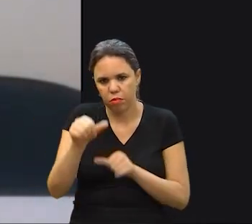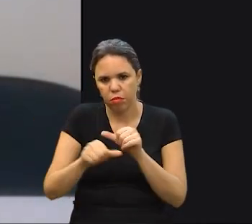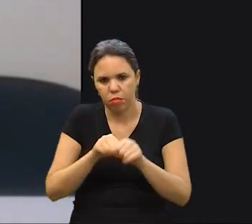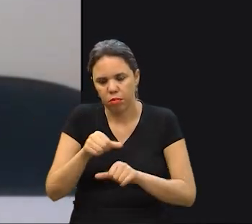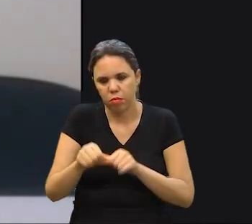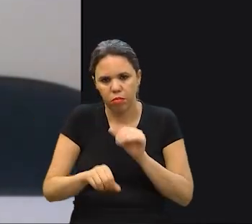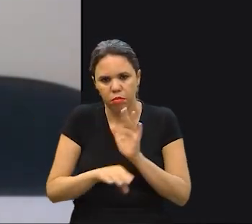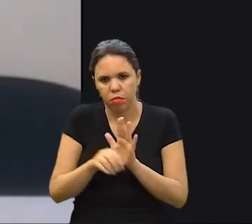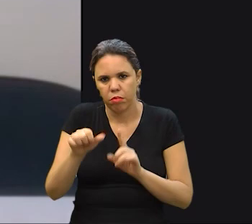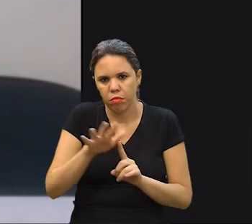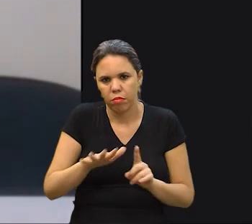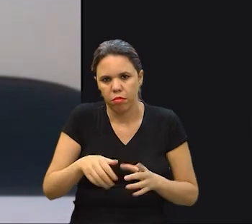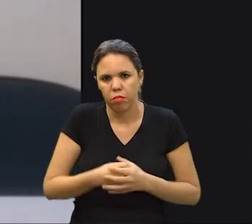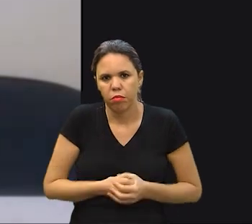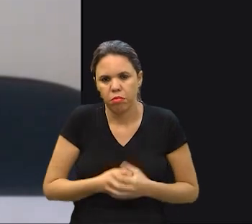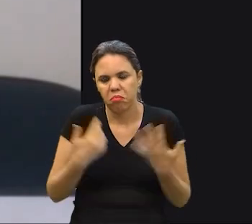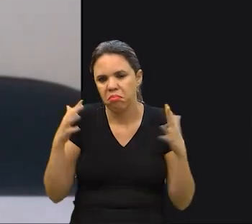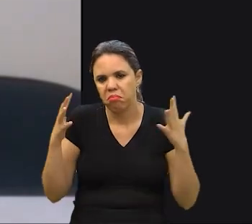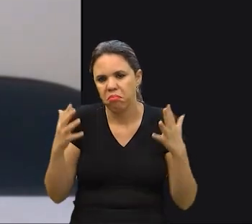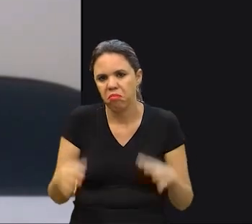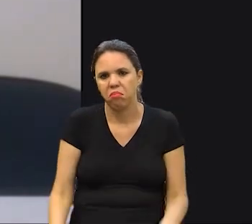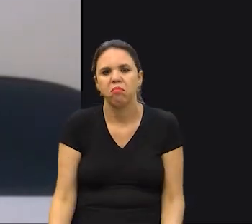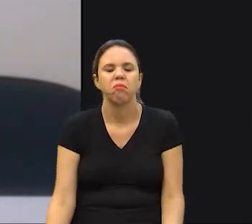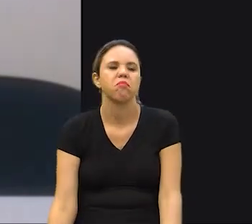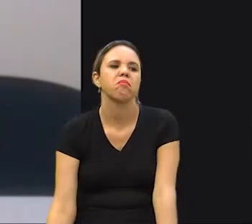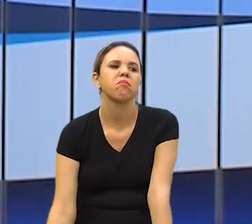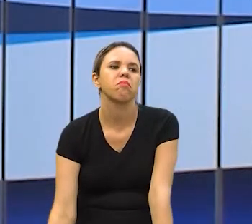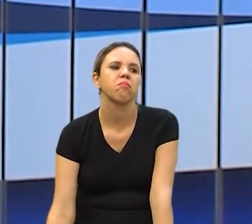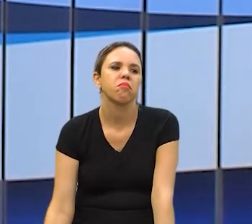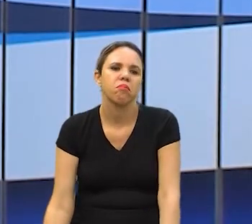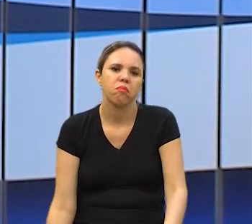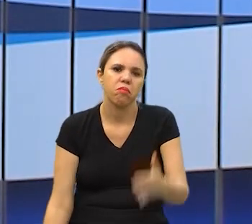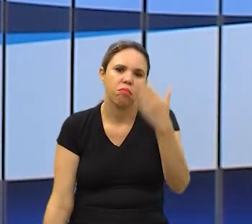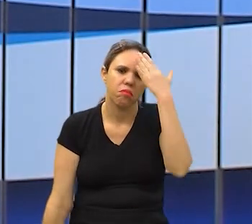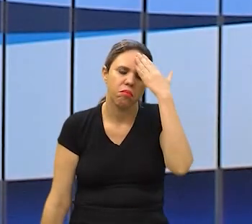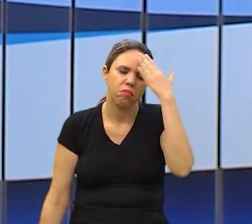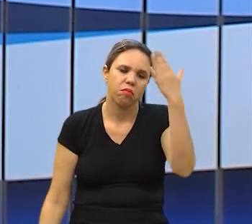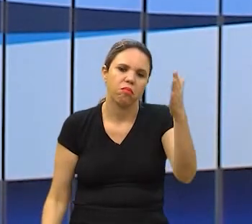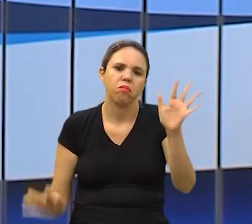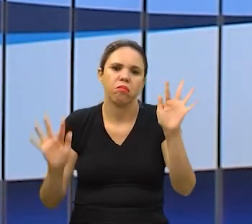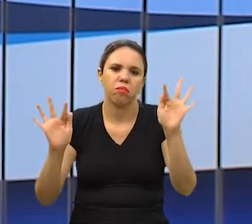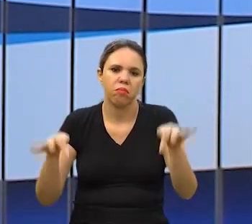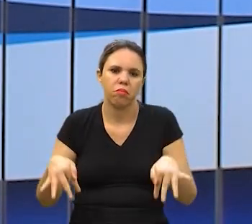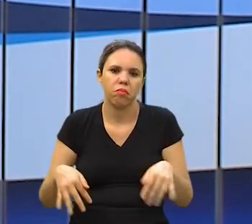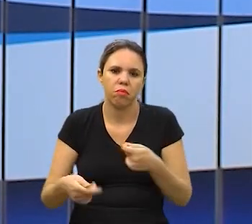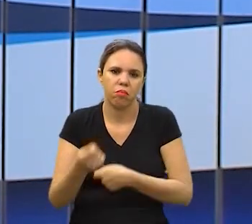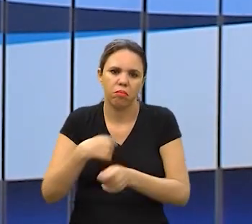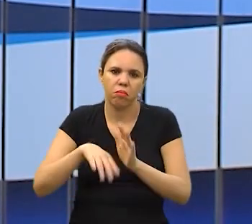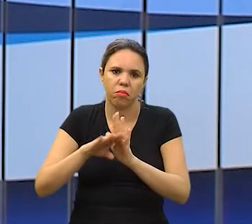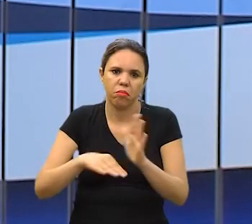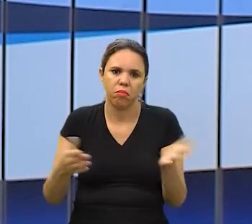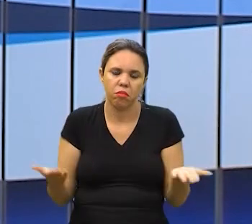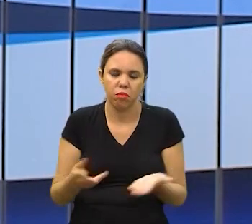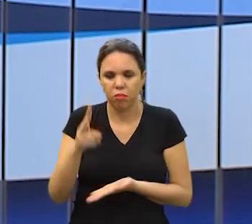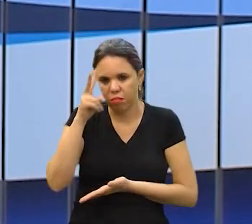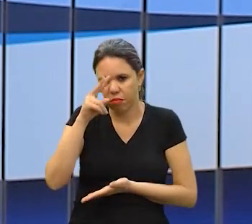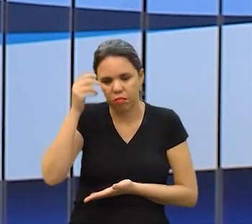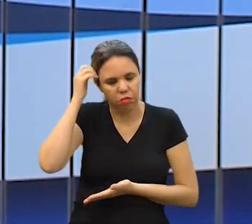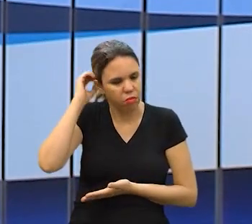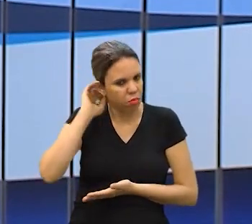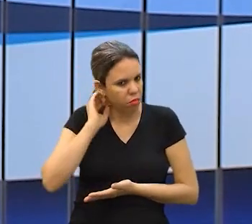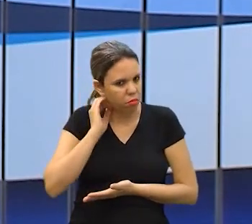tentando e mudando a sociedade. Parabéns. Obrigada. E assim a gente encerra o Questão de Ordem de